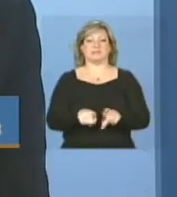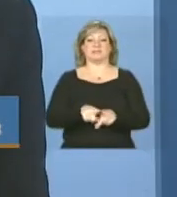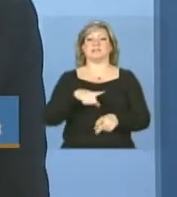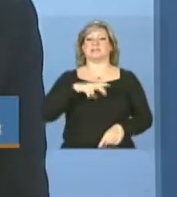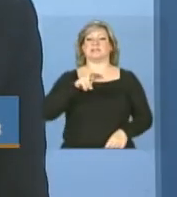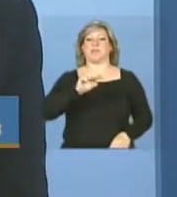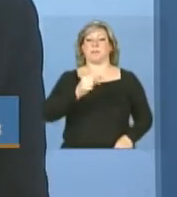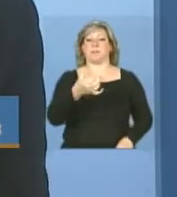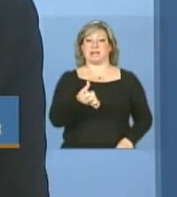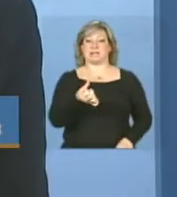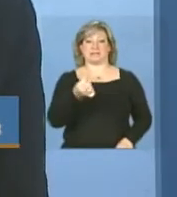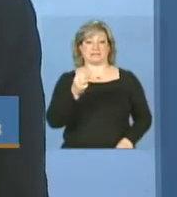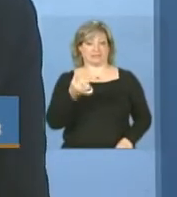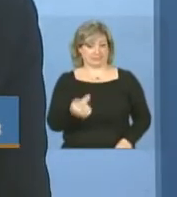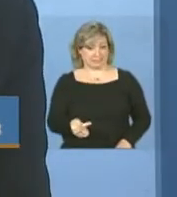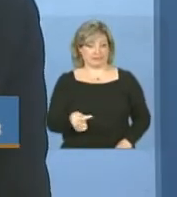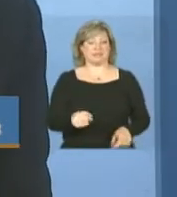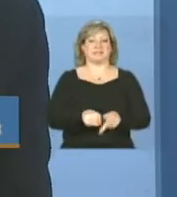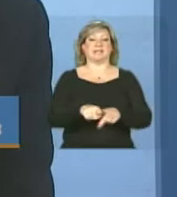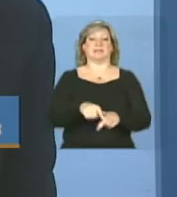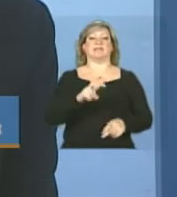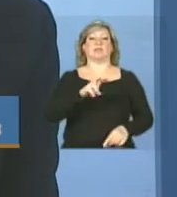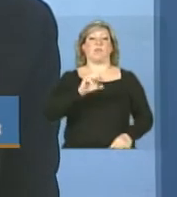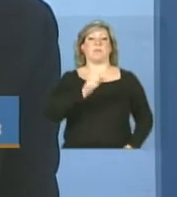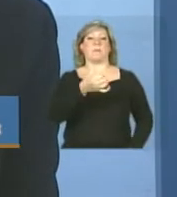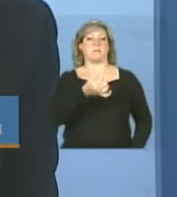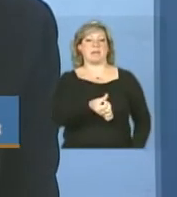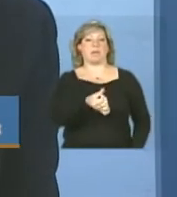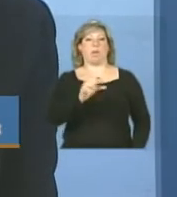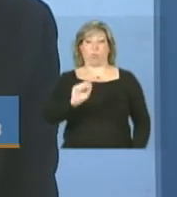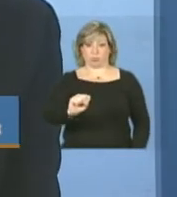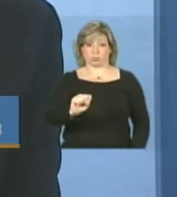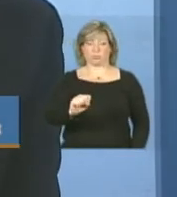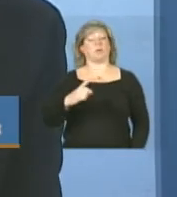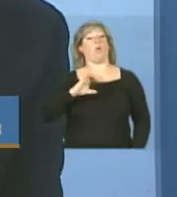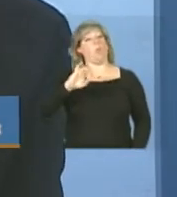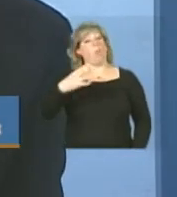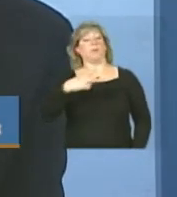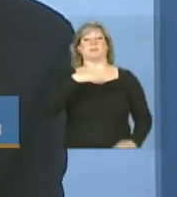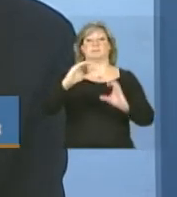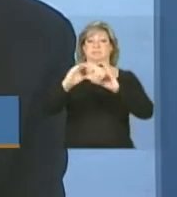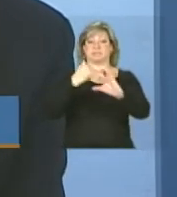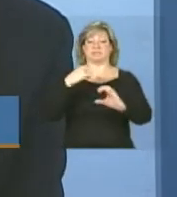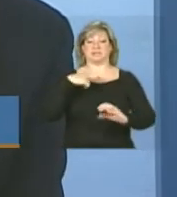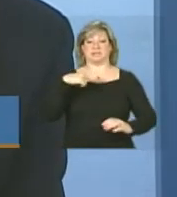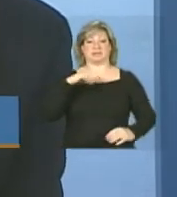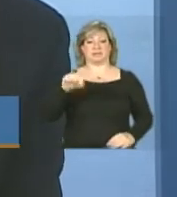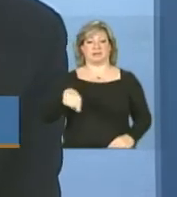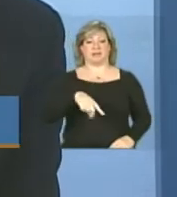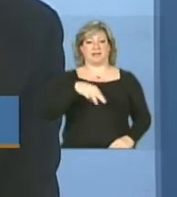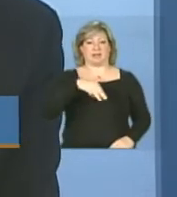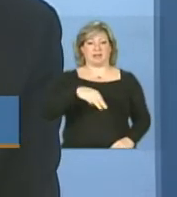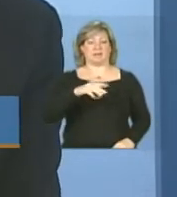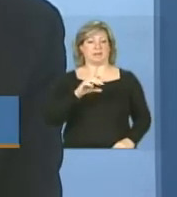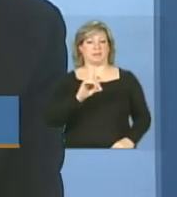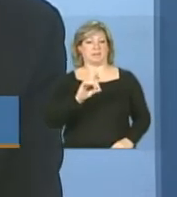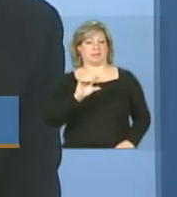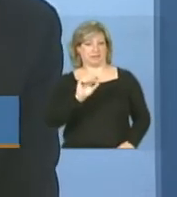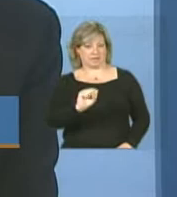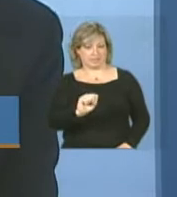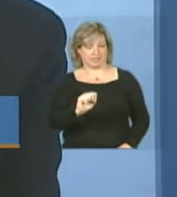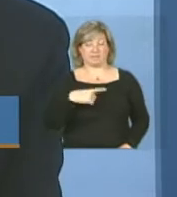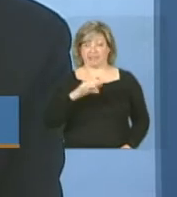5864, 5867 e 5868. Ou então mandando o seu e-mail, a sua mensagem, para